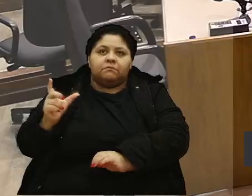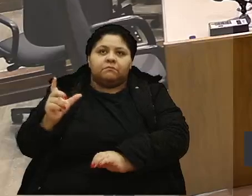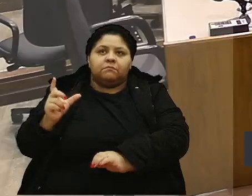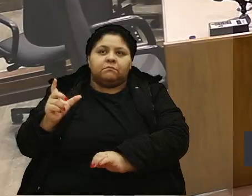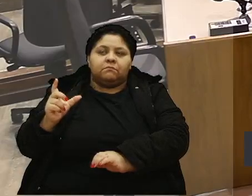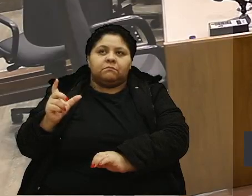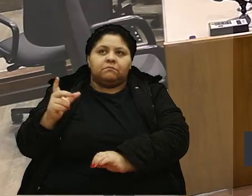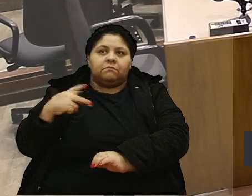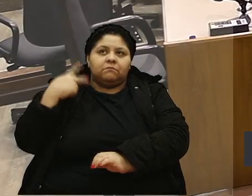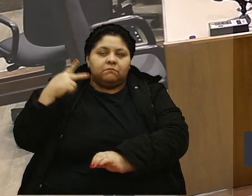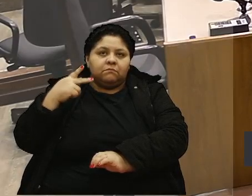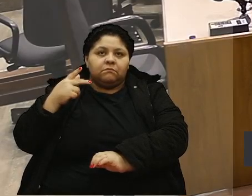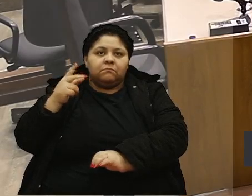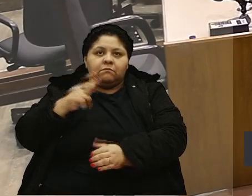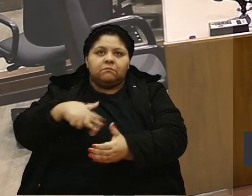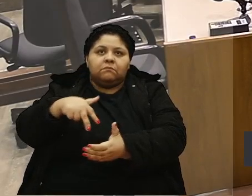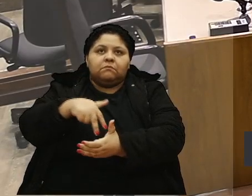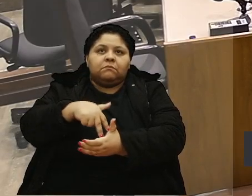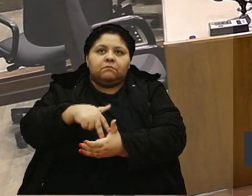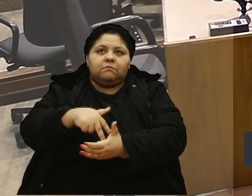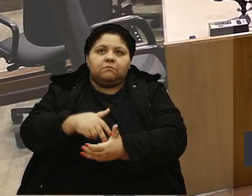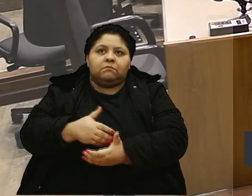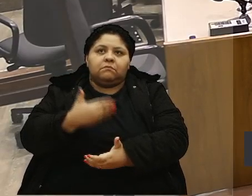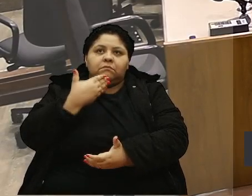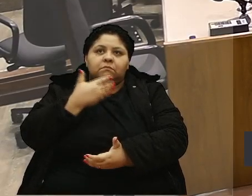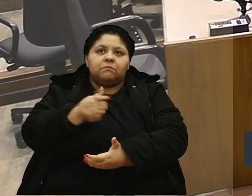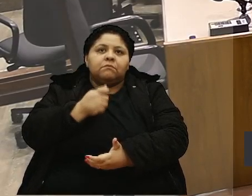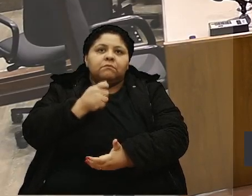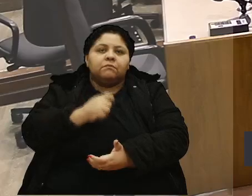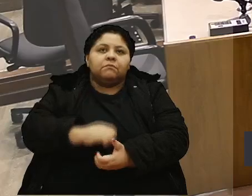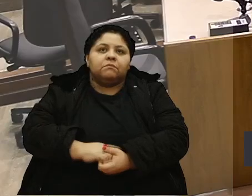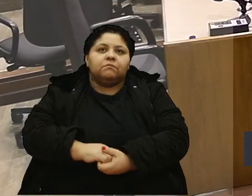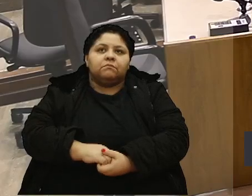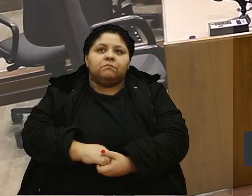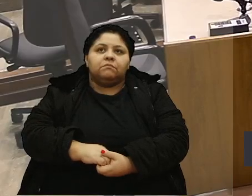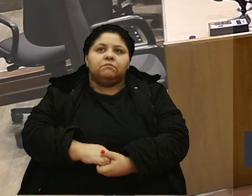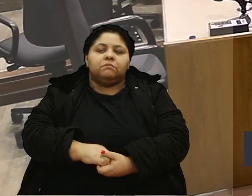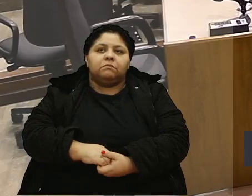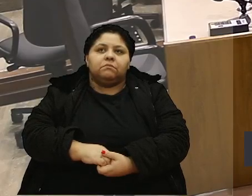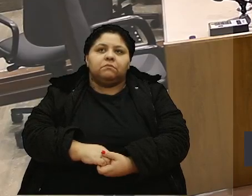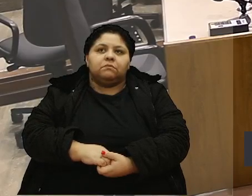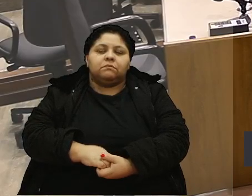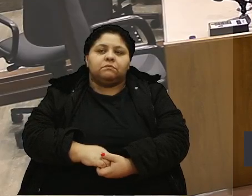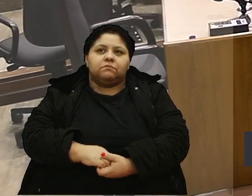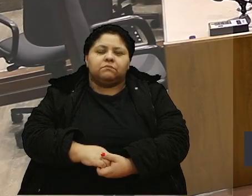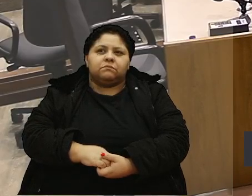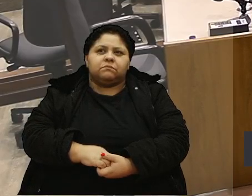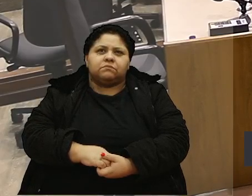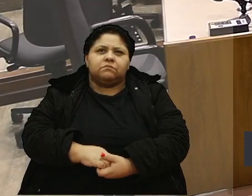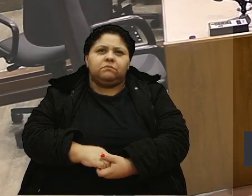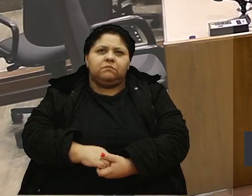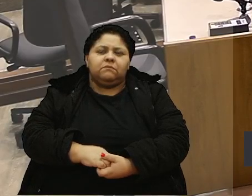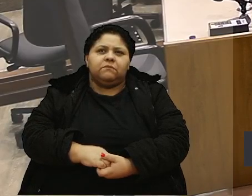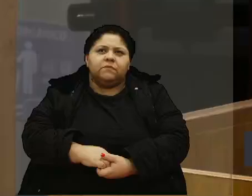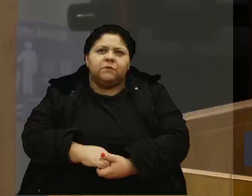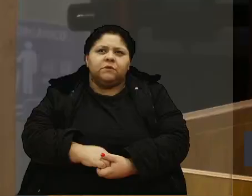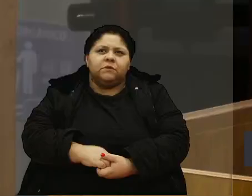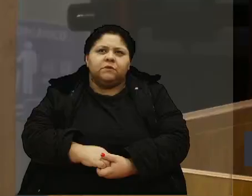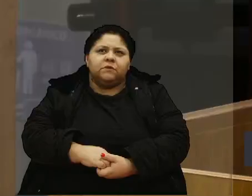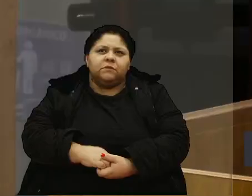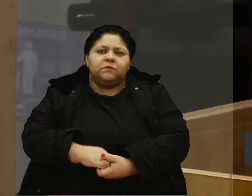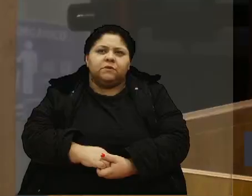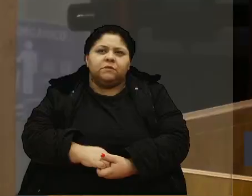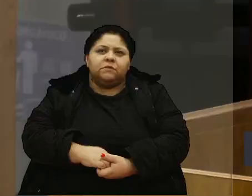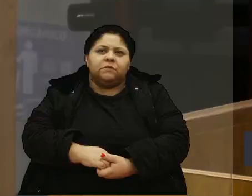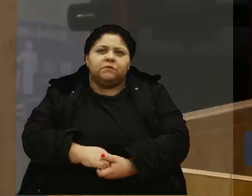Vereador Cláudio Libardi, da tribuna. Pedi para o senhor ligar o meu microfone aqui. Por favor, microfone, som. Testa, vereador Cláudio, seu tempo está Teste seguro. 1,